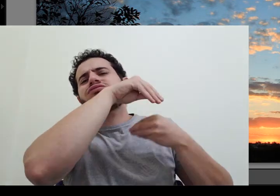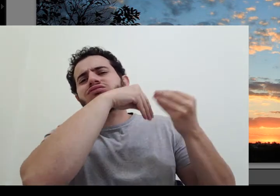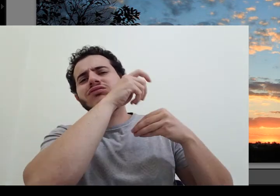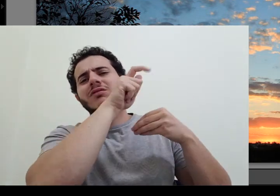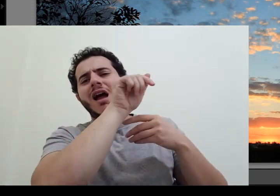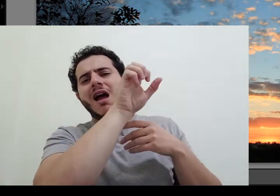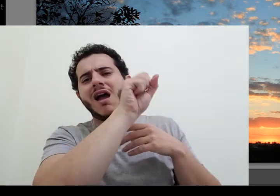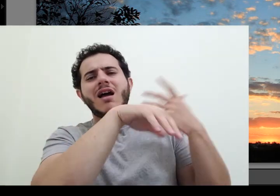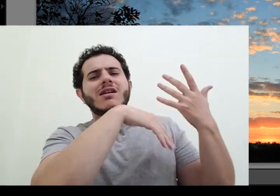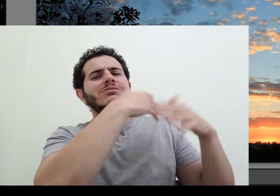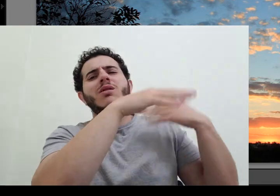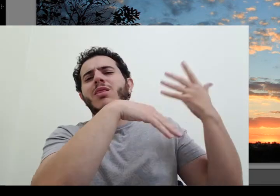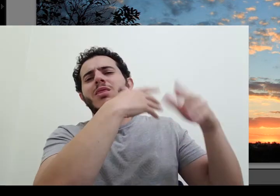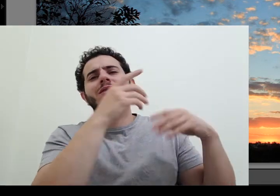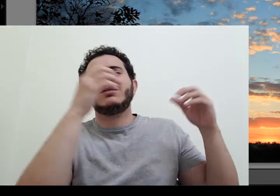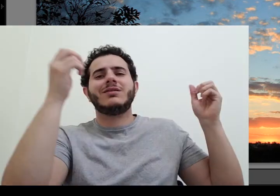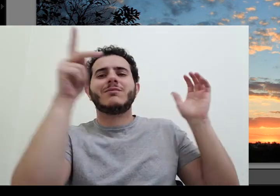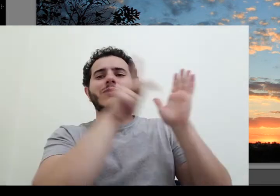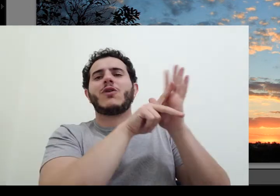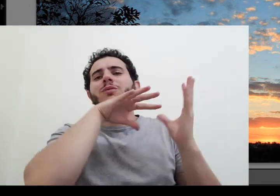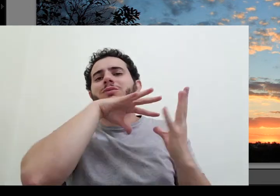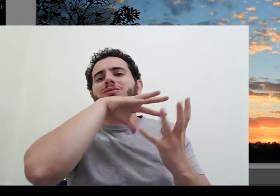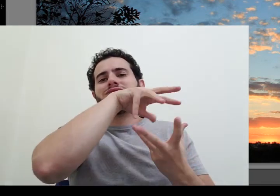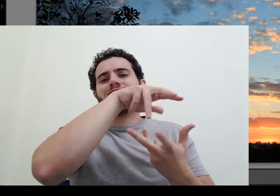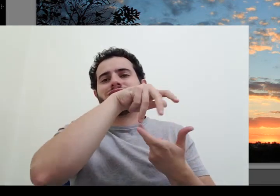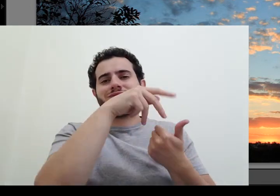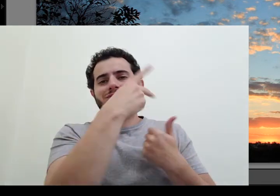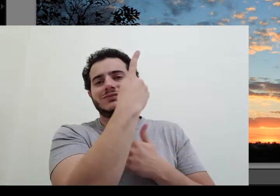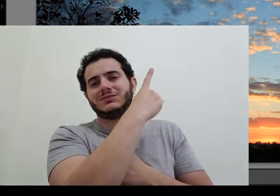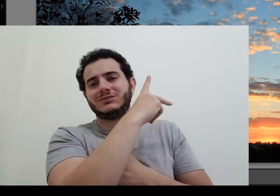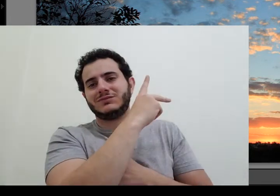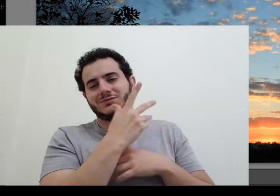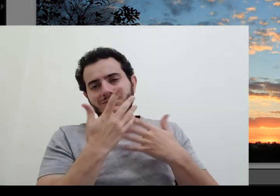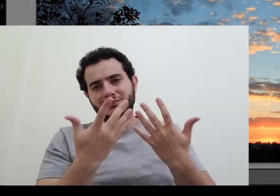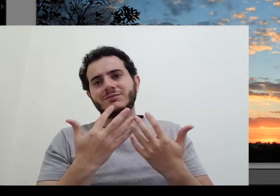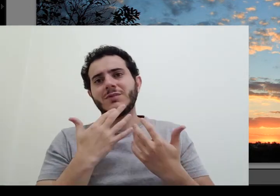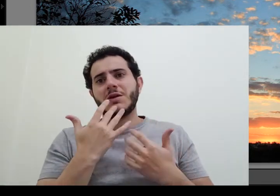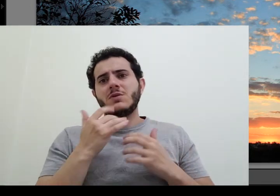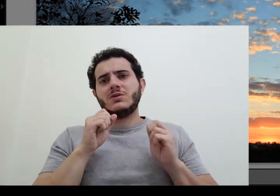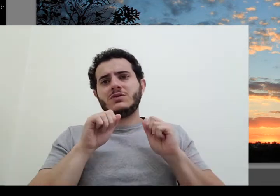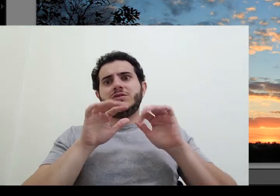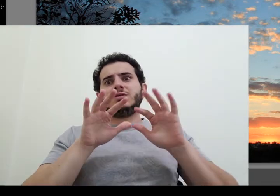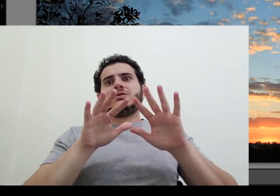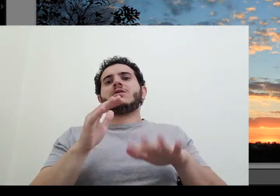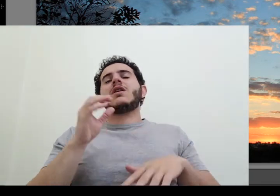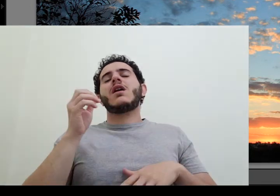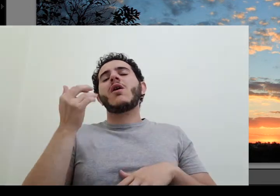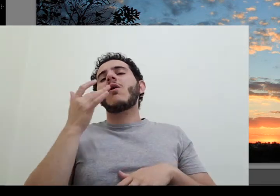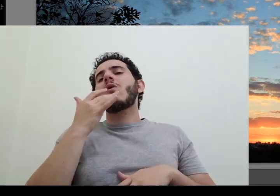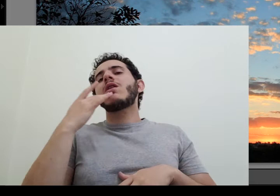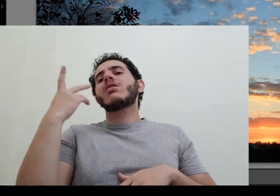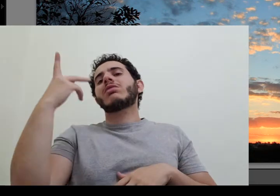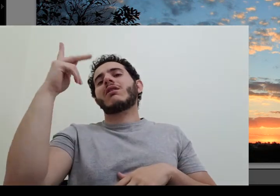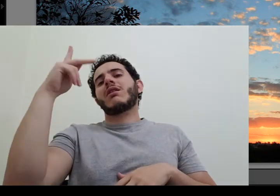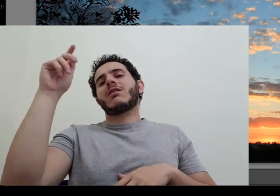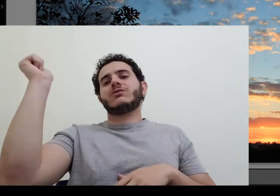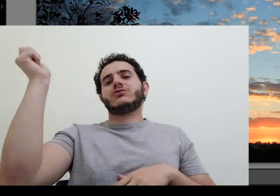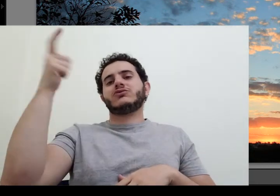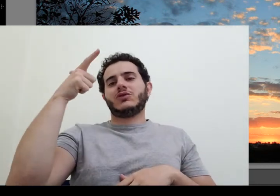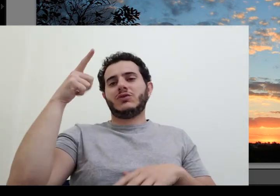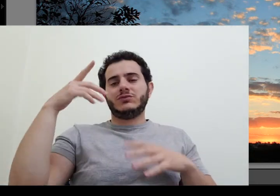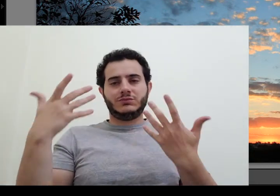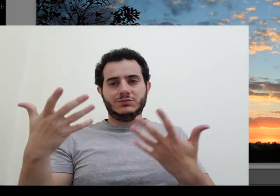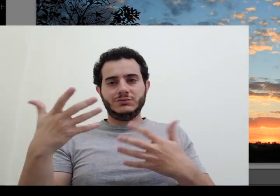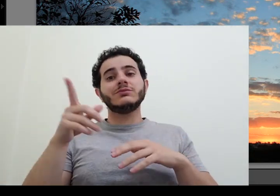na cor do sol propriamente dito, da luz, na temperatura de cor da luz do sol. Então aqui é uma outra grande